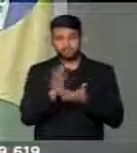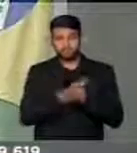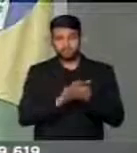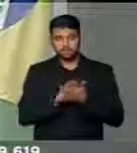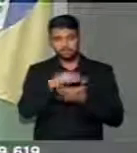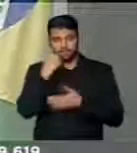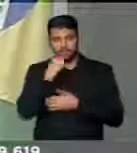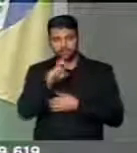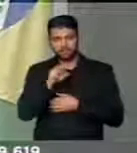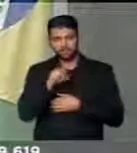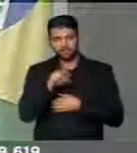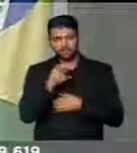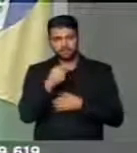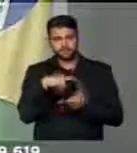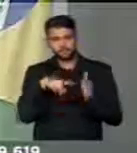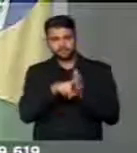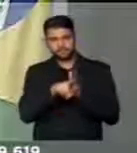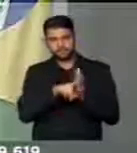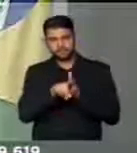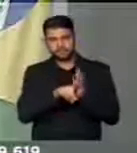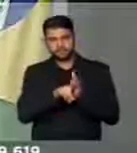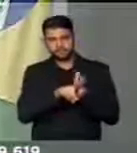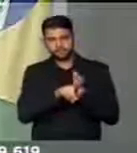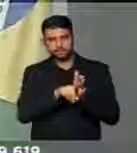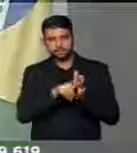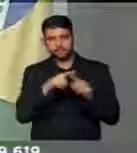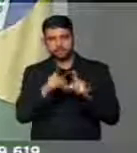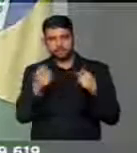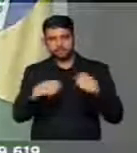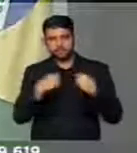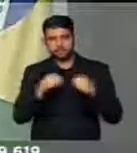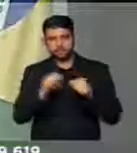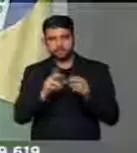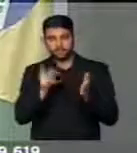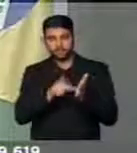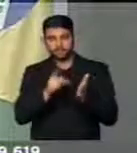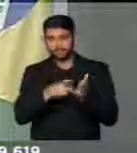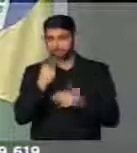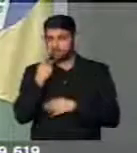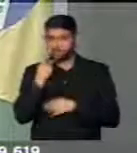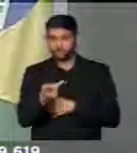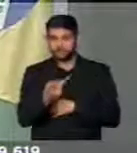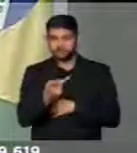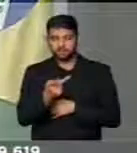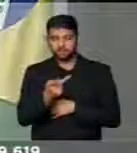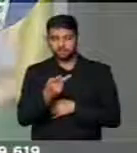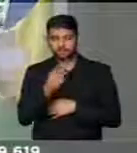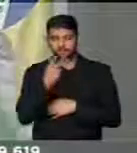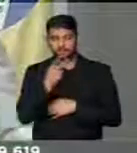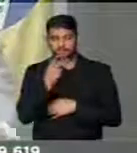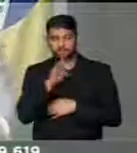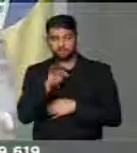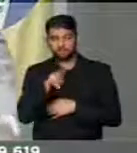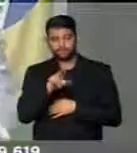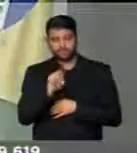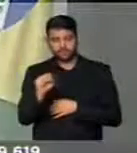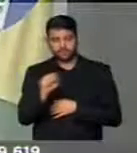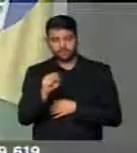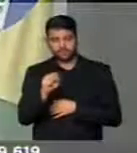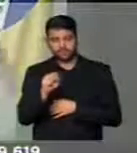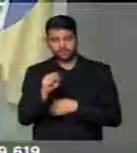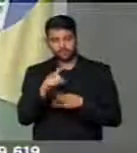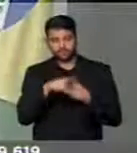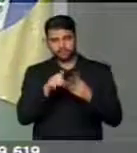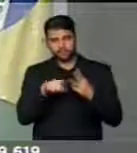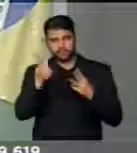que o senador Aécio Neves seja investigado. Mas é preciso que a verdade seja dita. Falar em Furnas, por